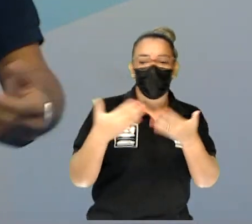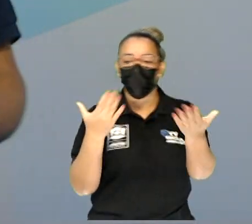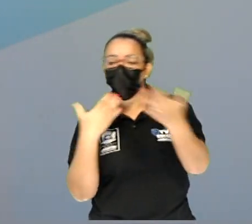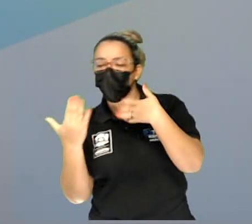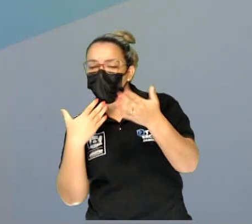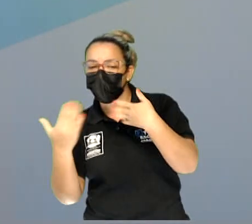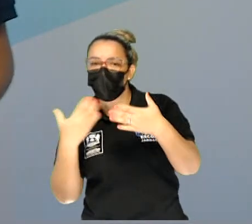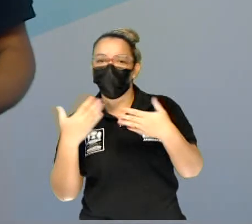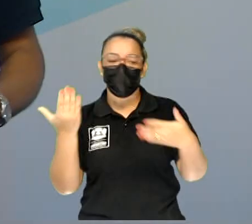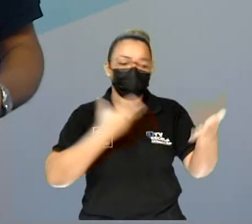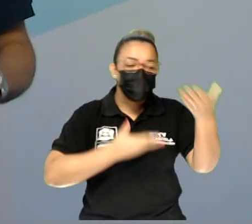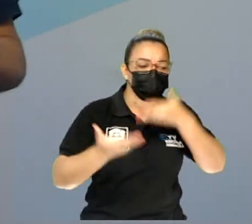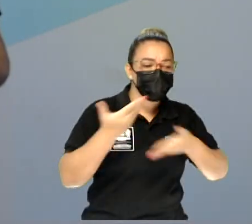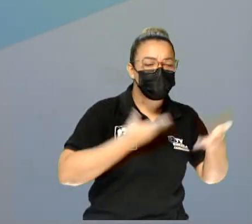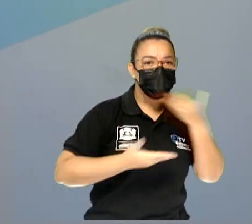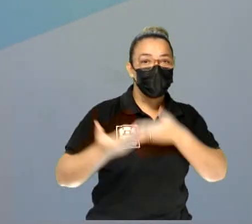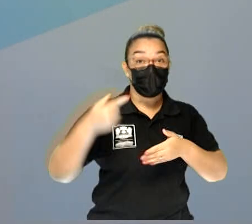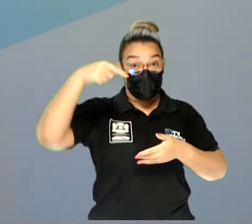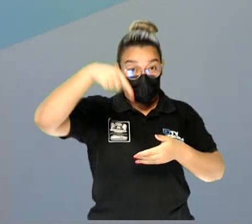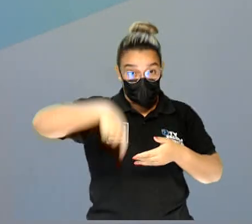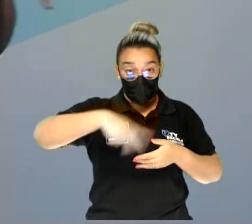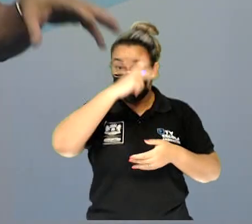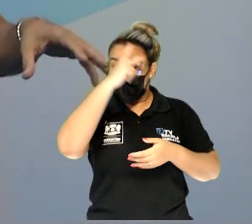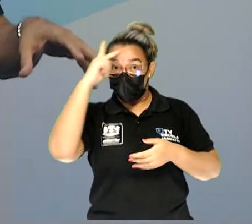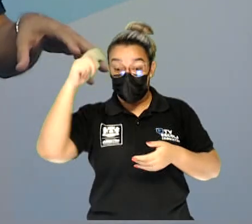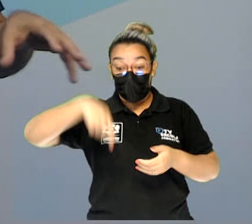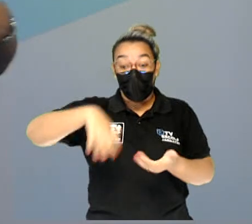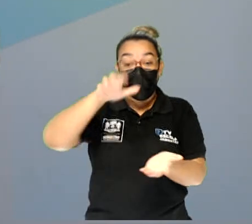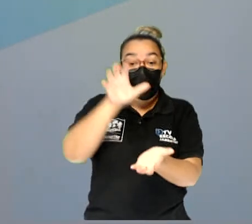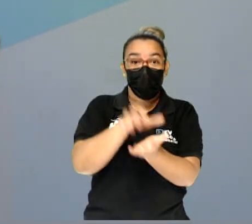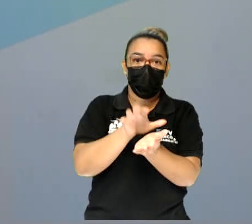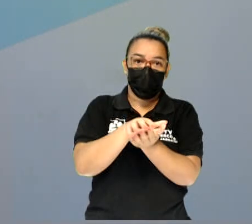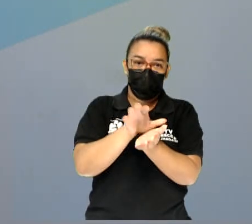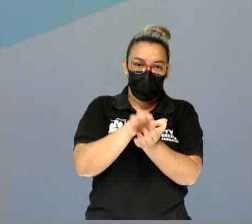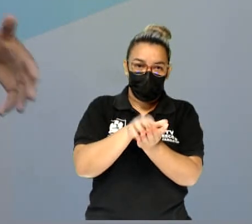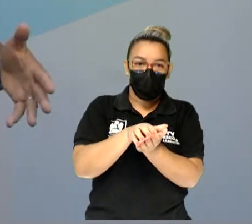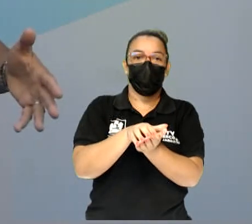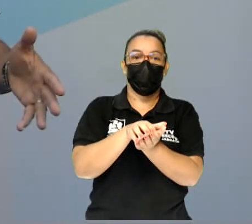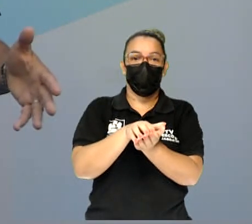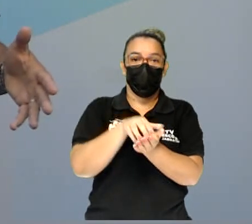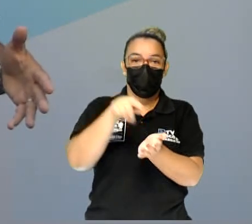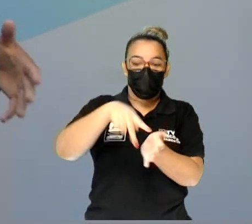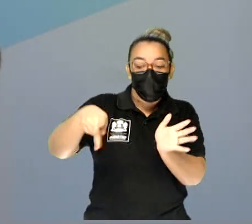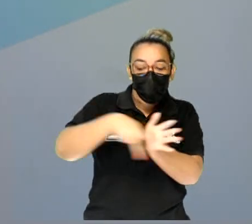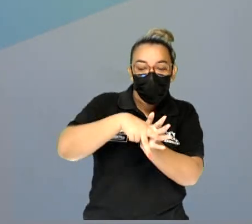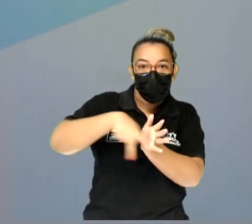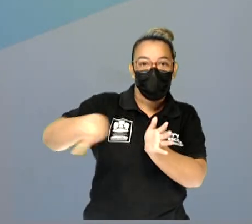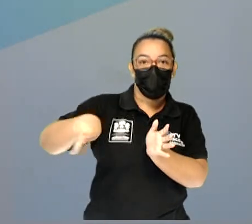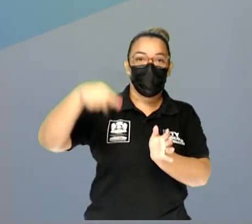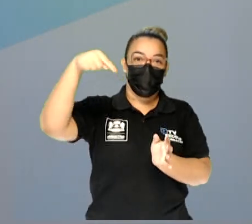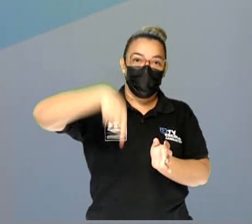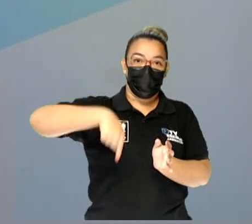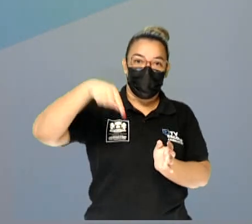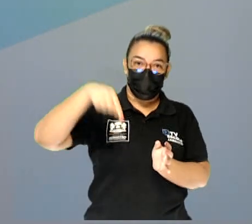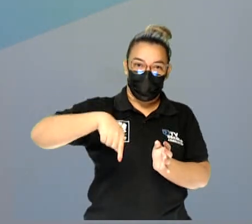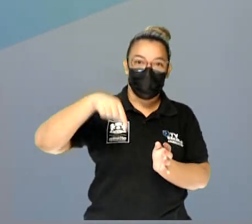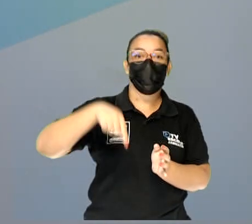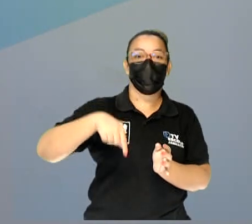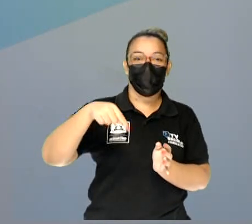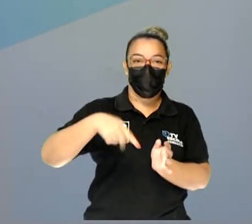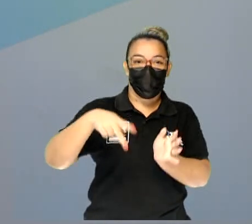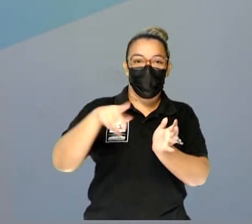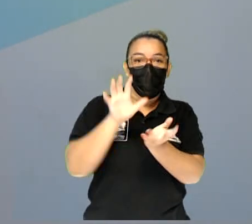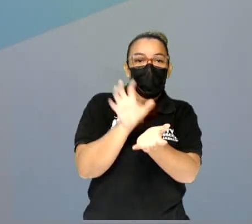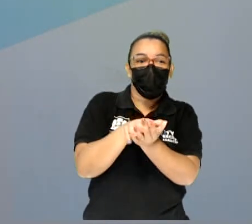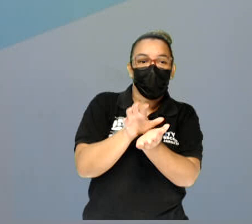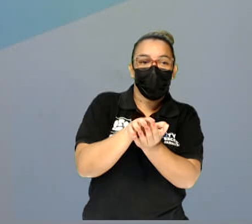interagir com o pessoal daqui, os pernambucanos, que a gente chama pernambucanos porque a definição de nacionalidade na época não